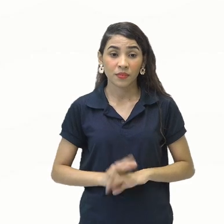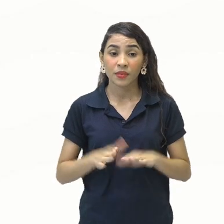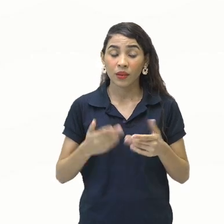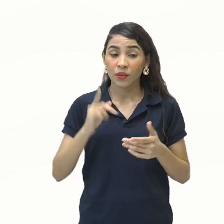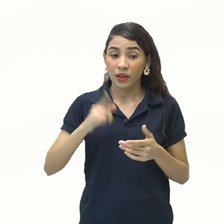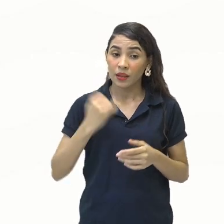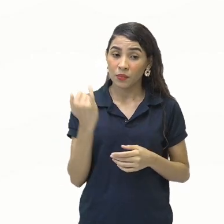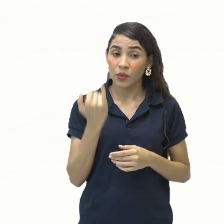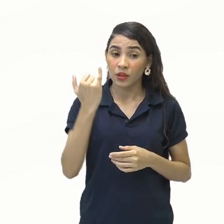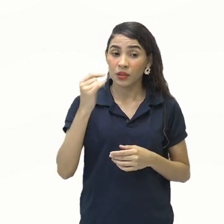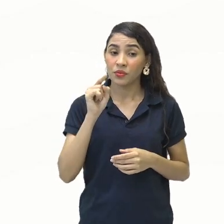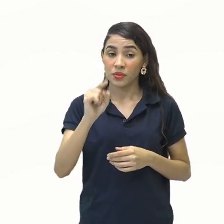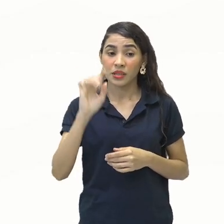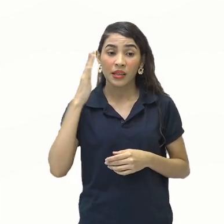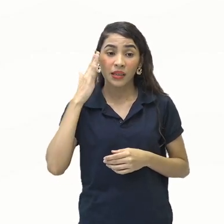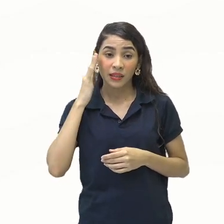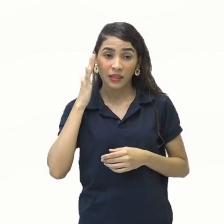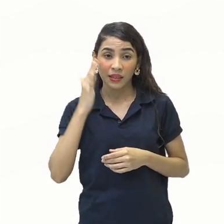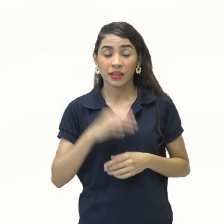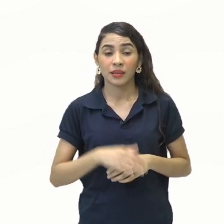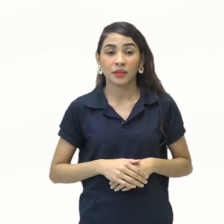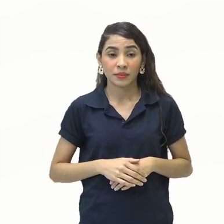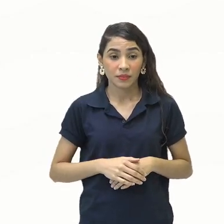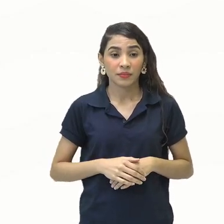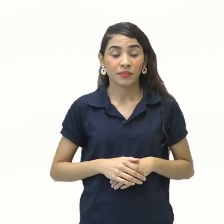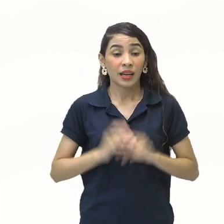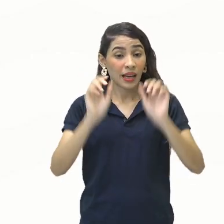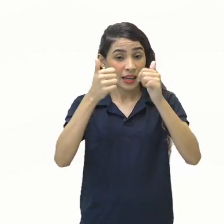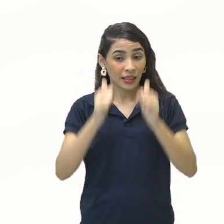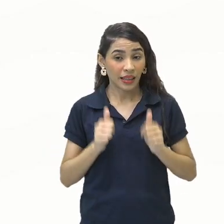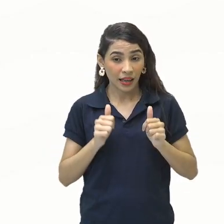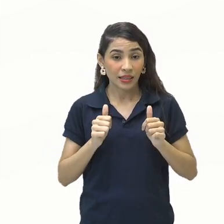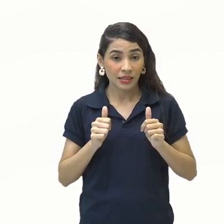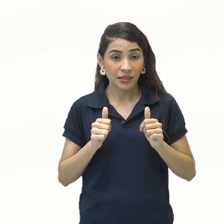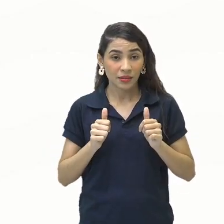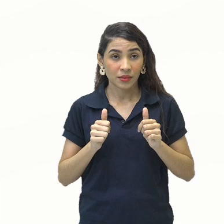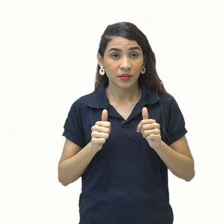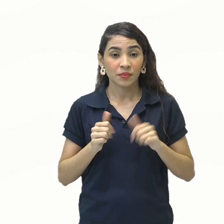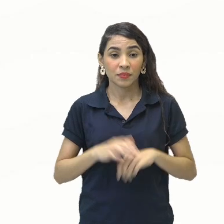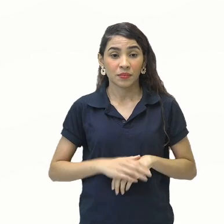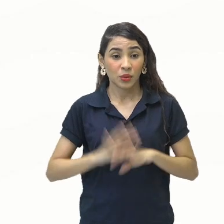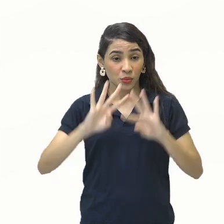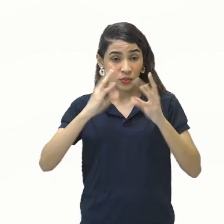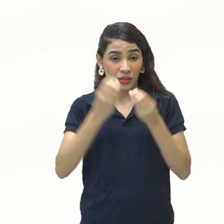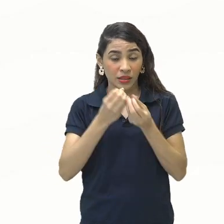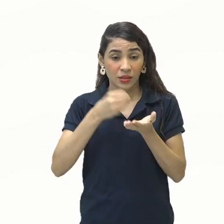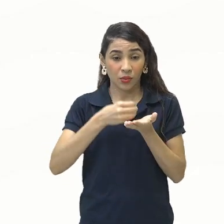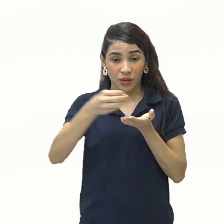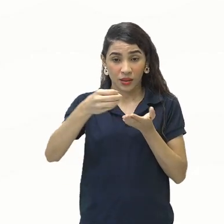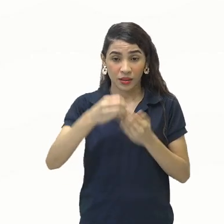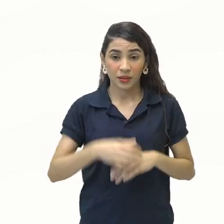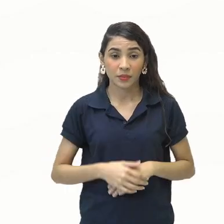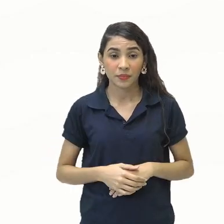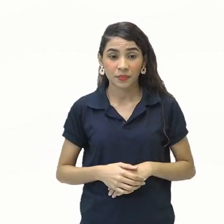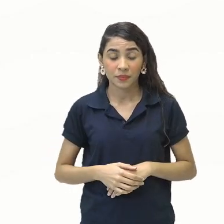muito importante você entender essa análise dos compostos orgânicos,